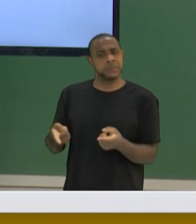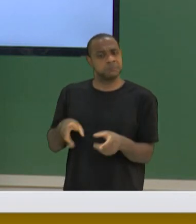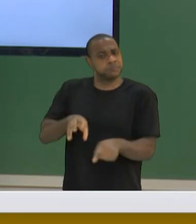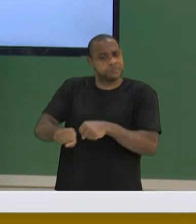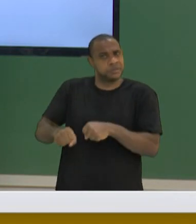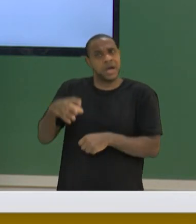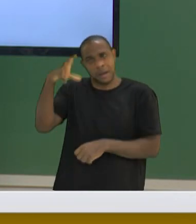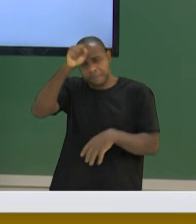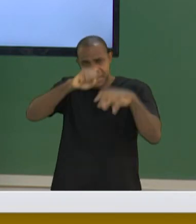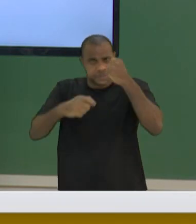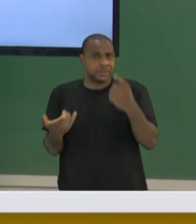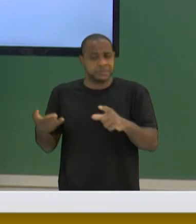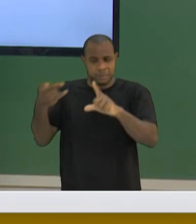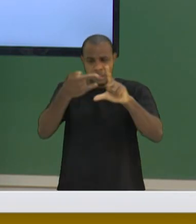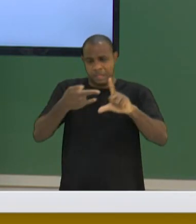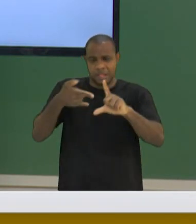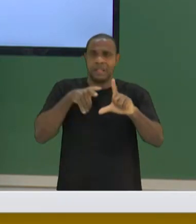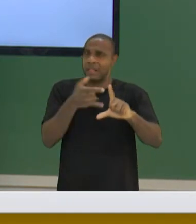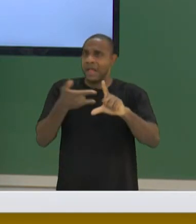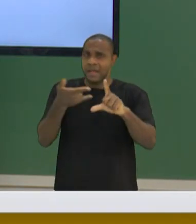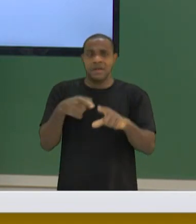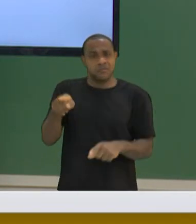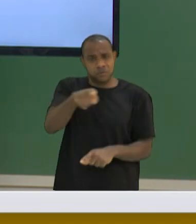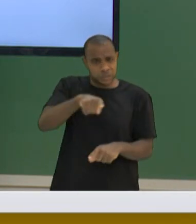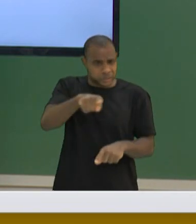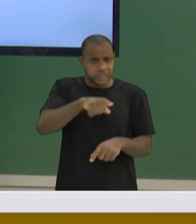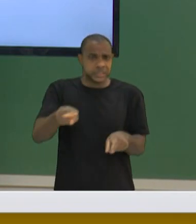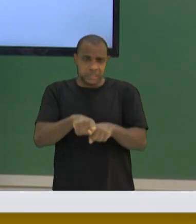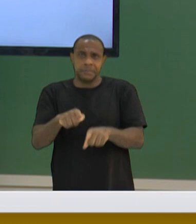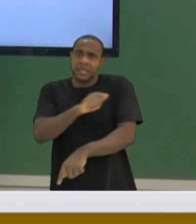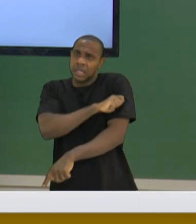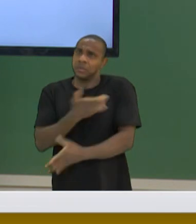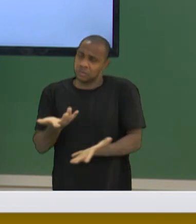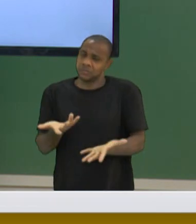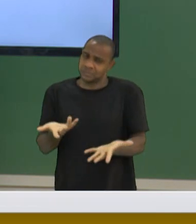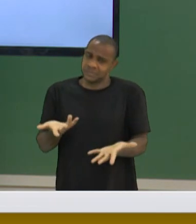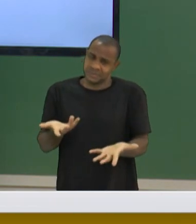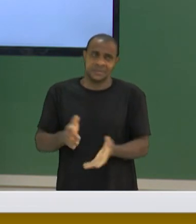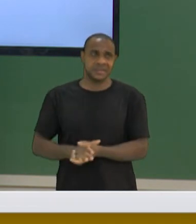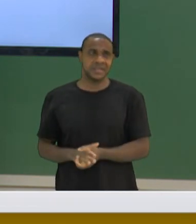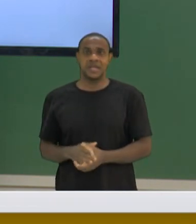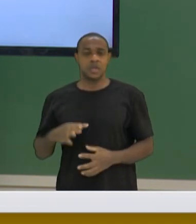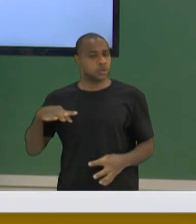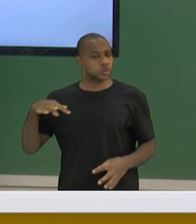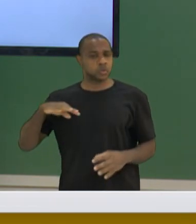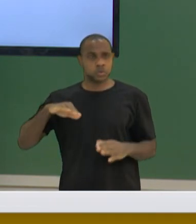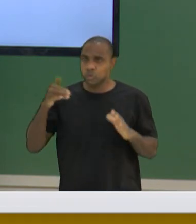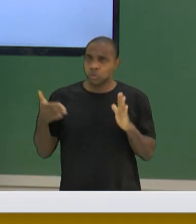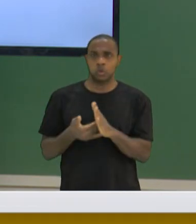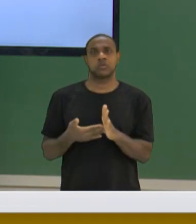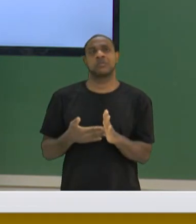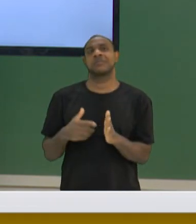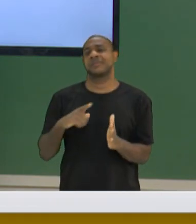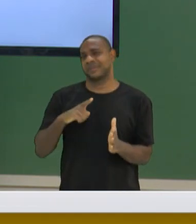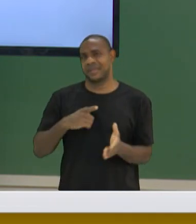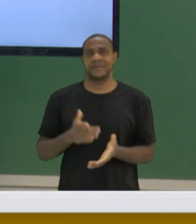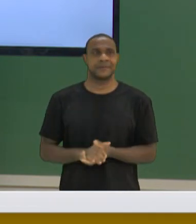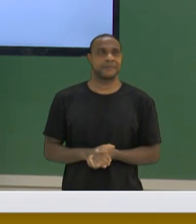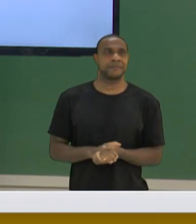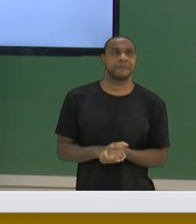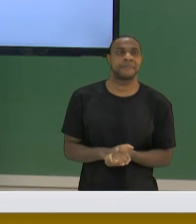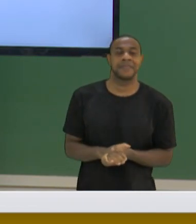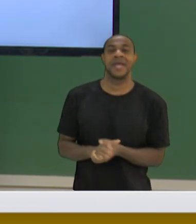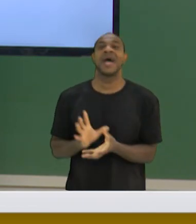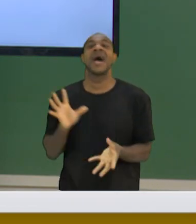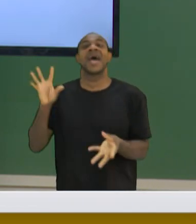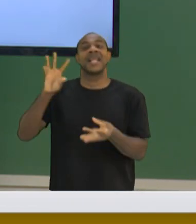formação por lives né Vocês também estão fazendo formação Todos estamos né pessoal